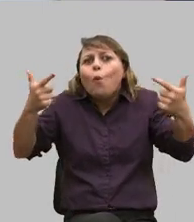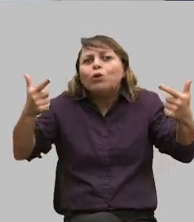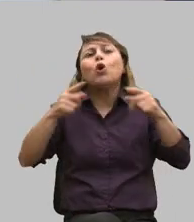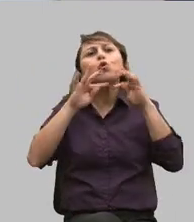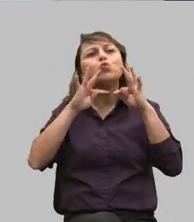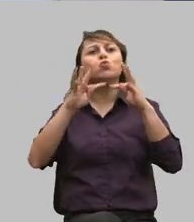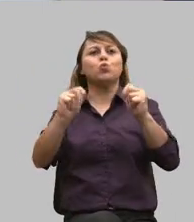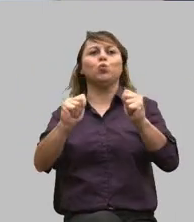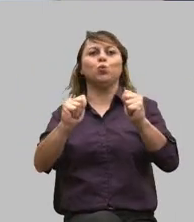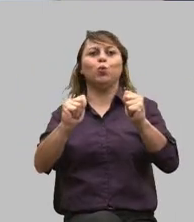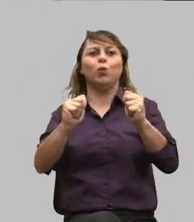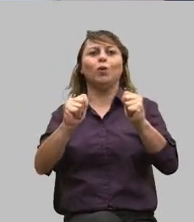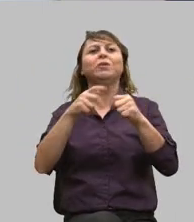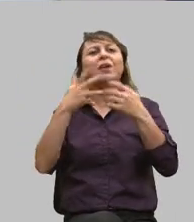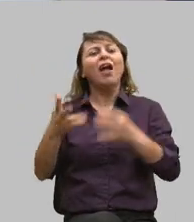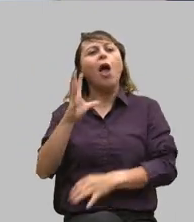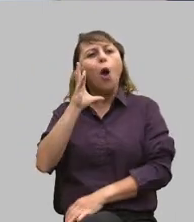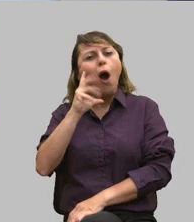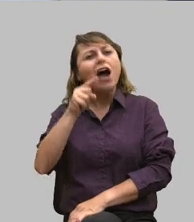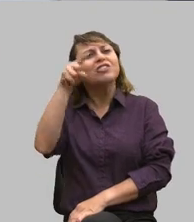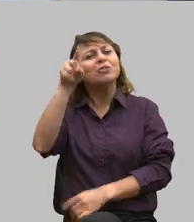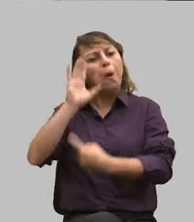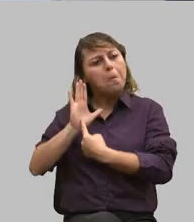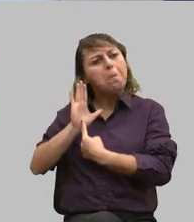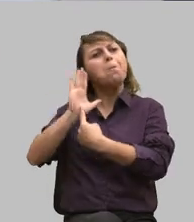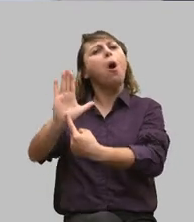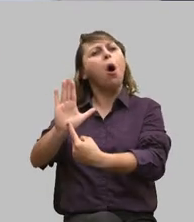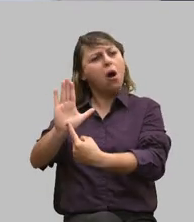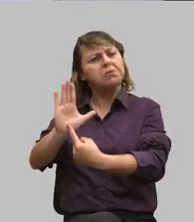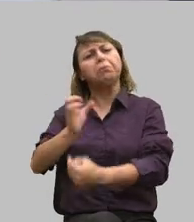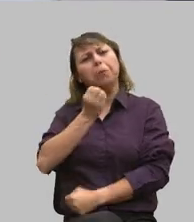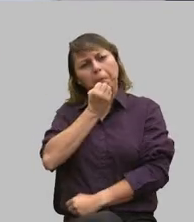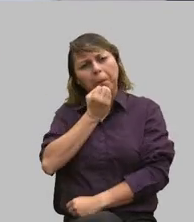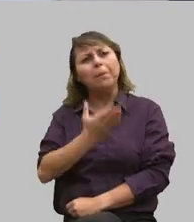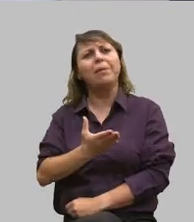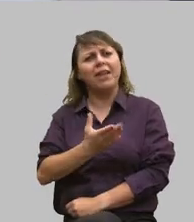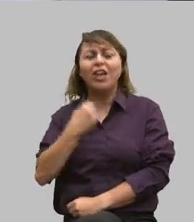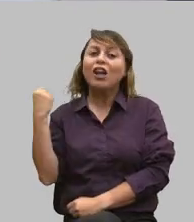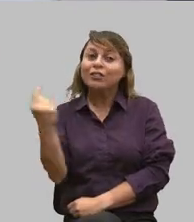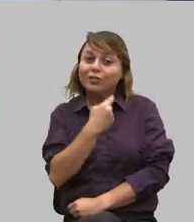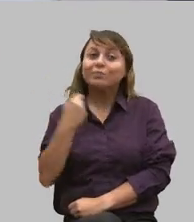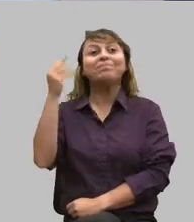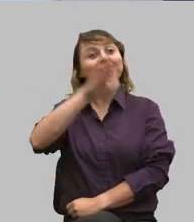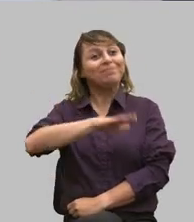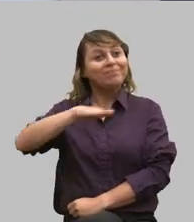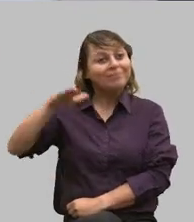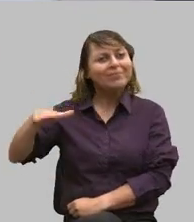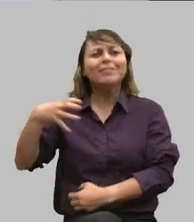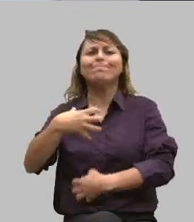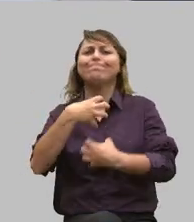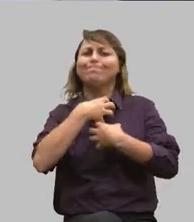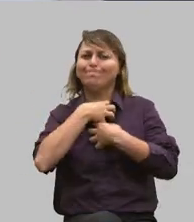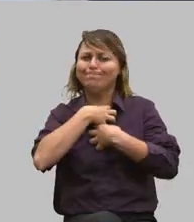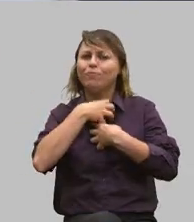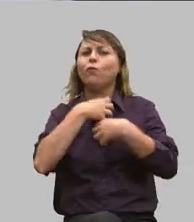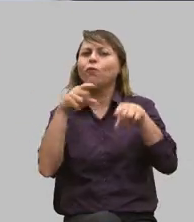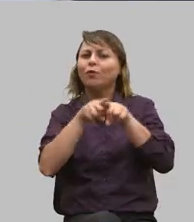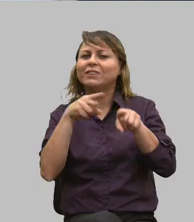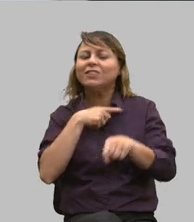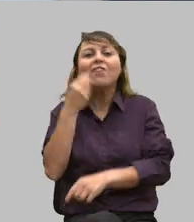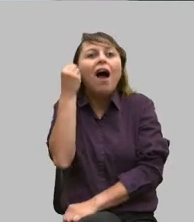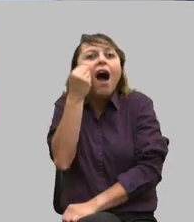fecha aspas Eu acho que isso aqui retrata muito bem o que as nossas crianças né vão sentir quando elas tiverem a